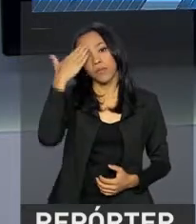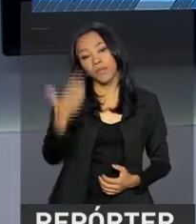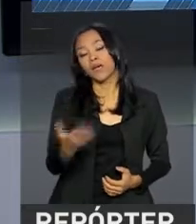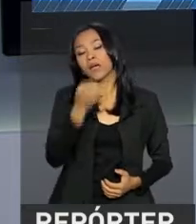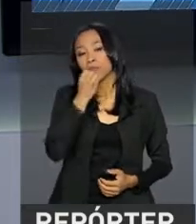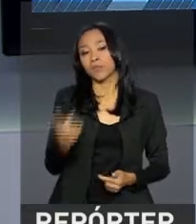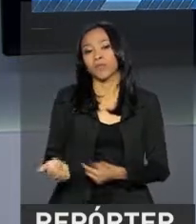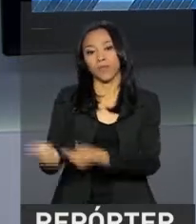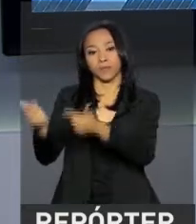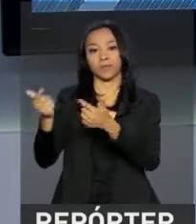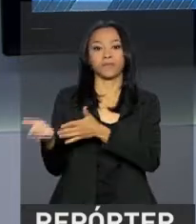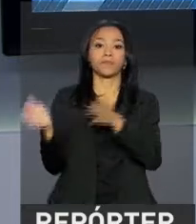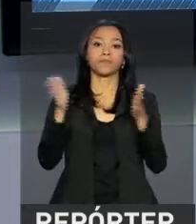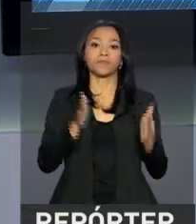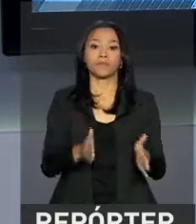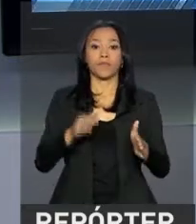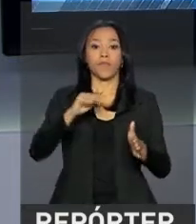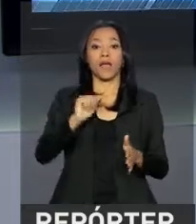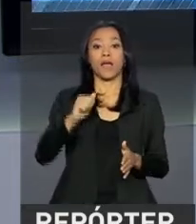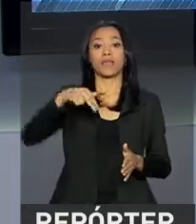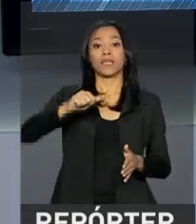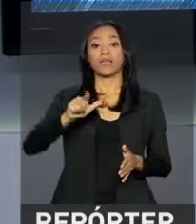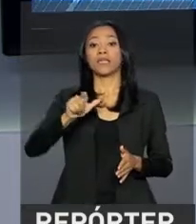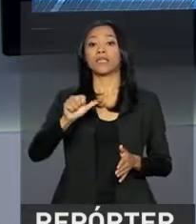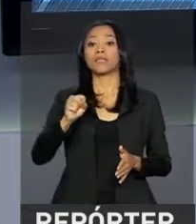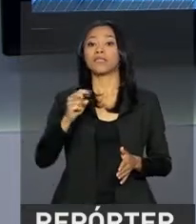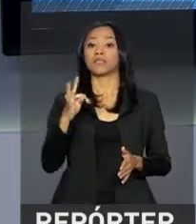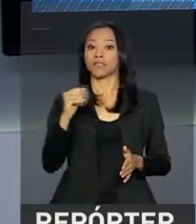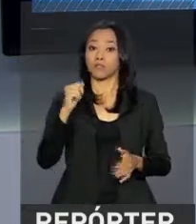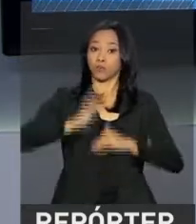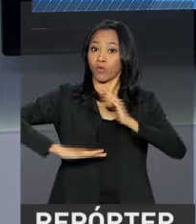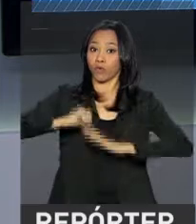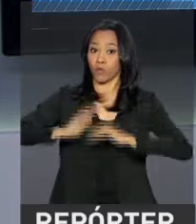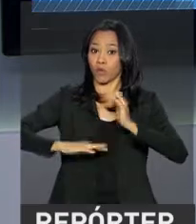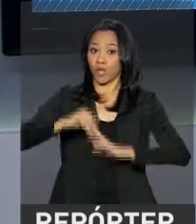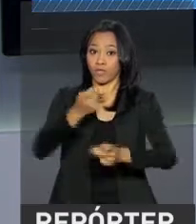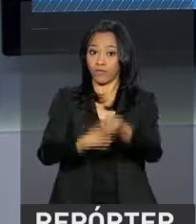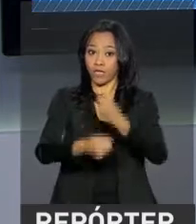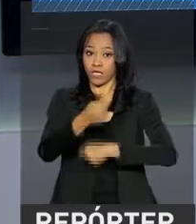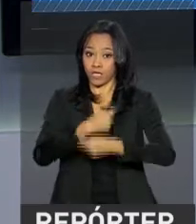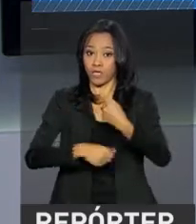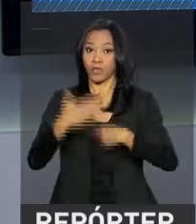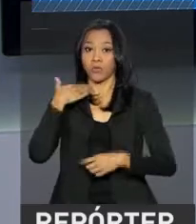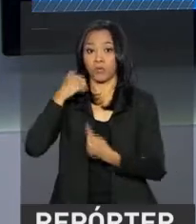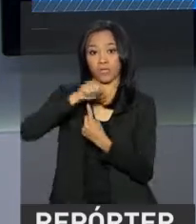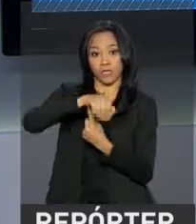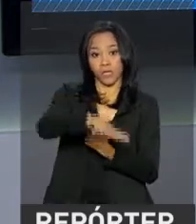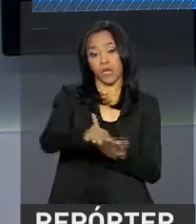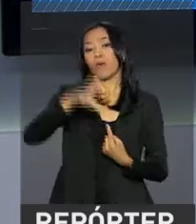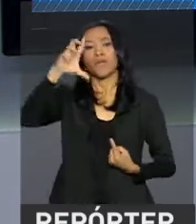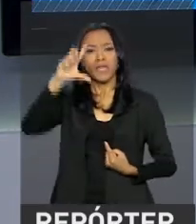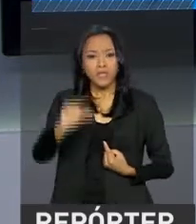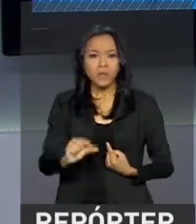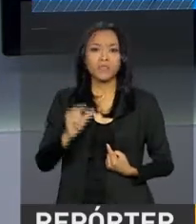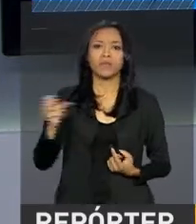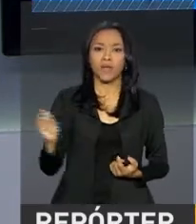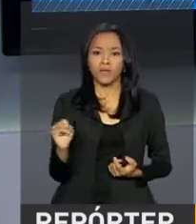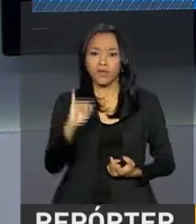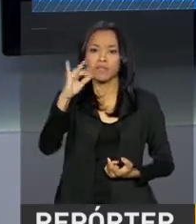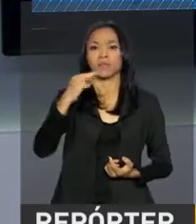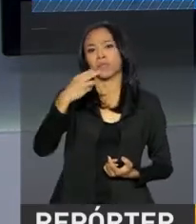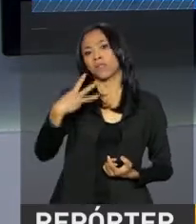trabalho os analistas do mercado financeiro ouvidos pelo banco central reduziram a expectativa de inflação para